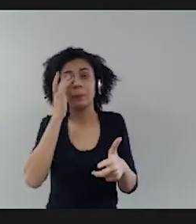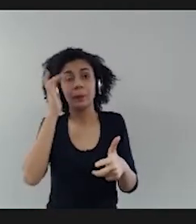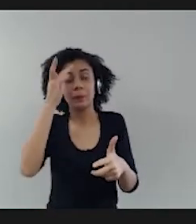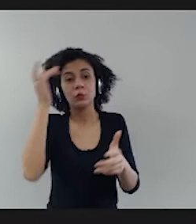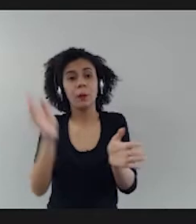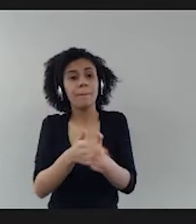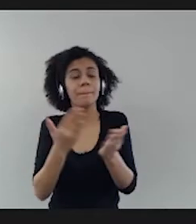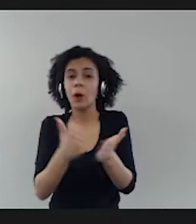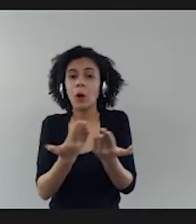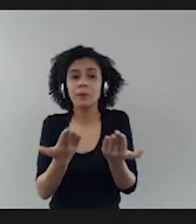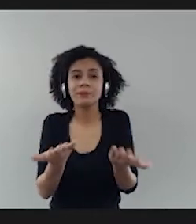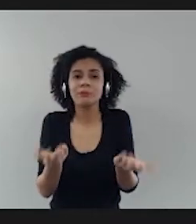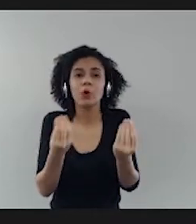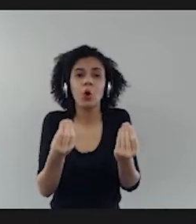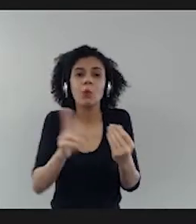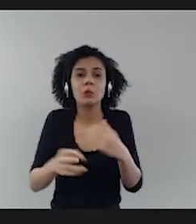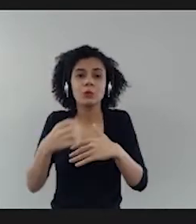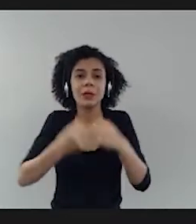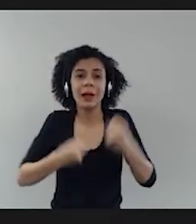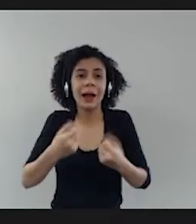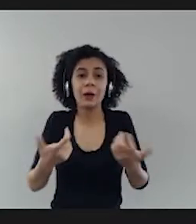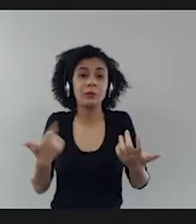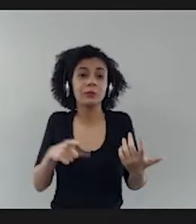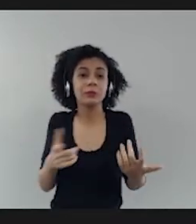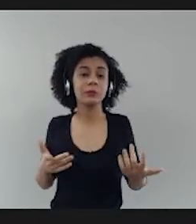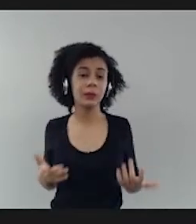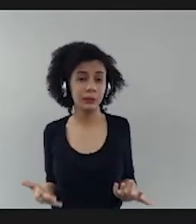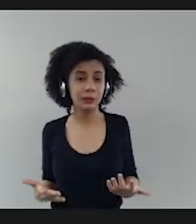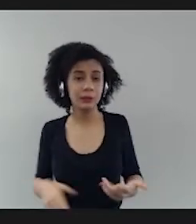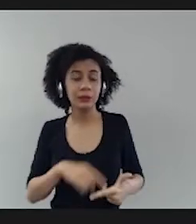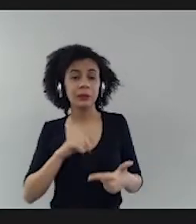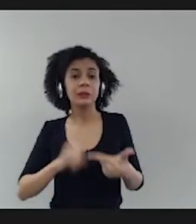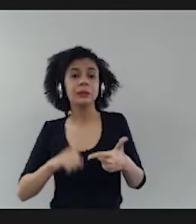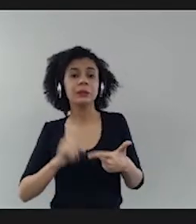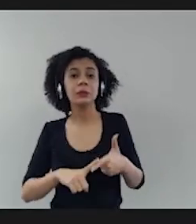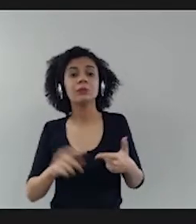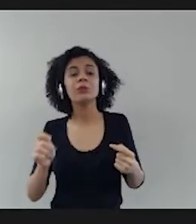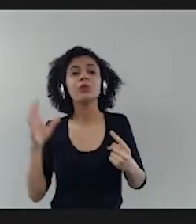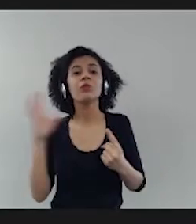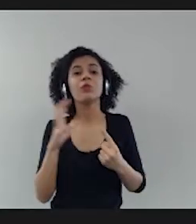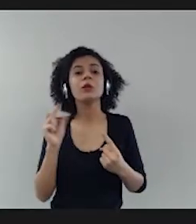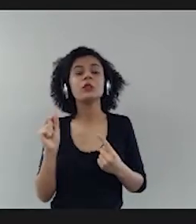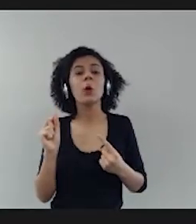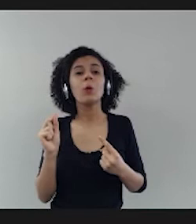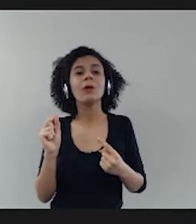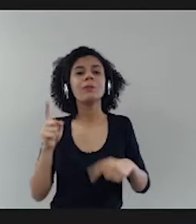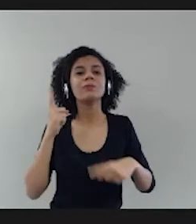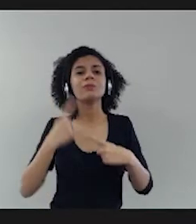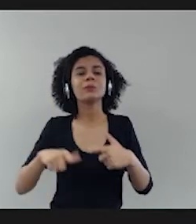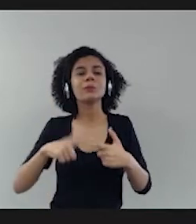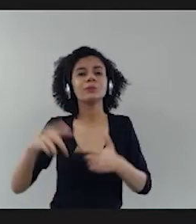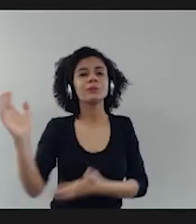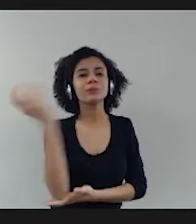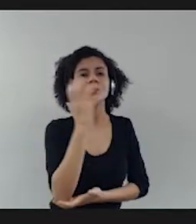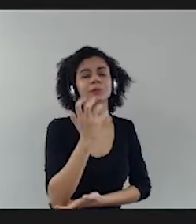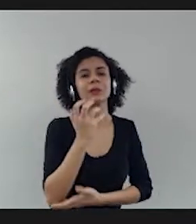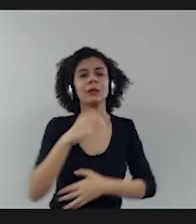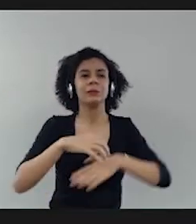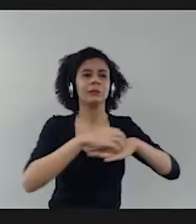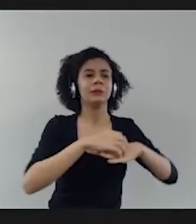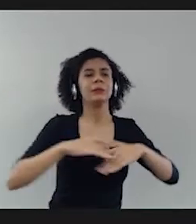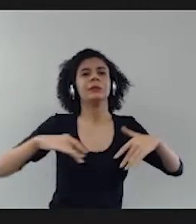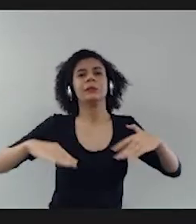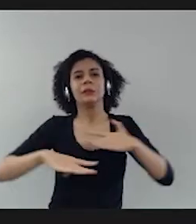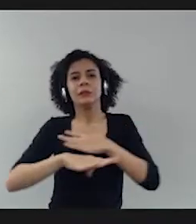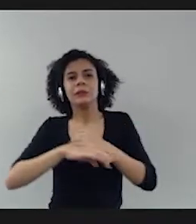pobres, elas não vão poder usar o carro, porque elas não têm carro. E segundo, a gente vai influenciar naquele problema ambiental, no problema do tráfego, etc.